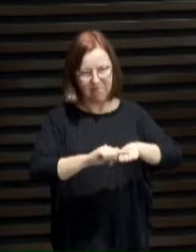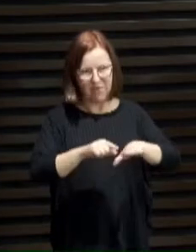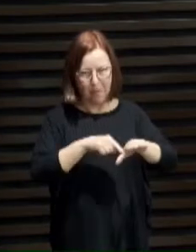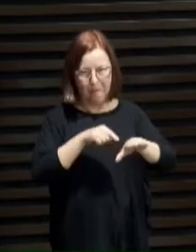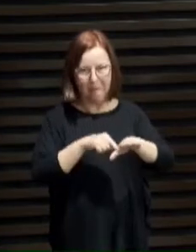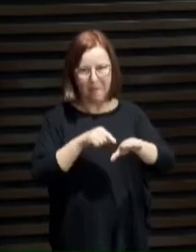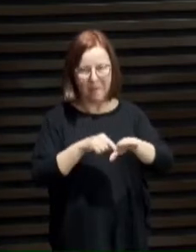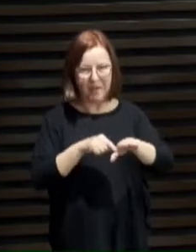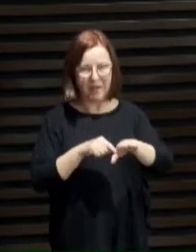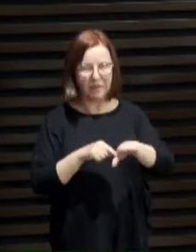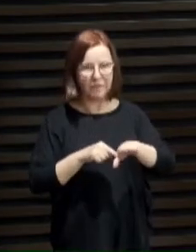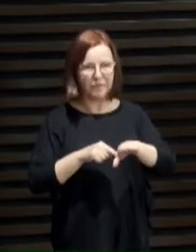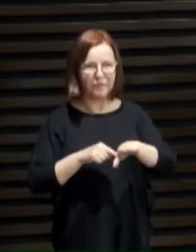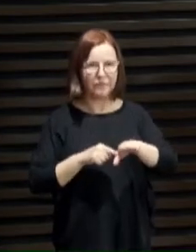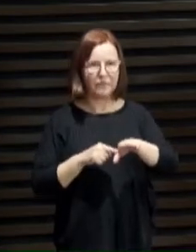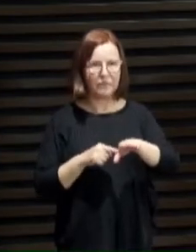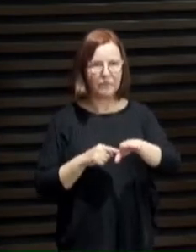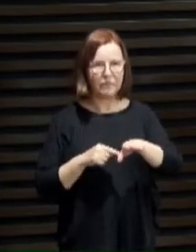ela descobriu